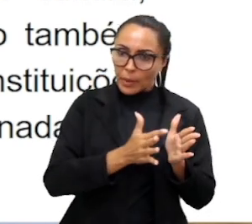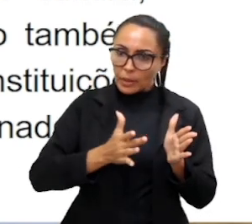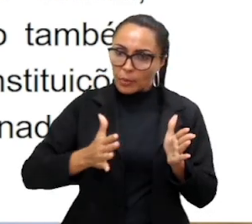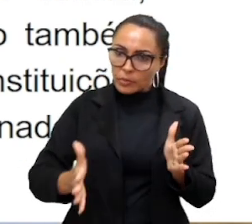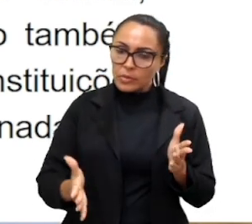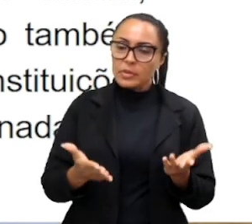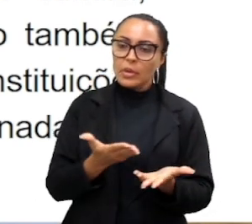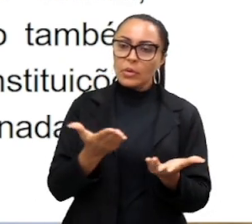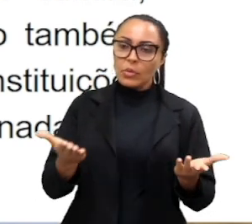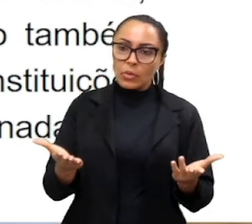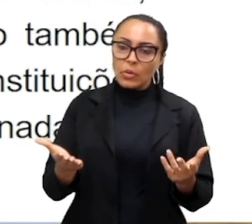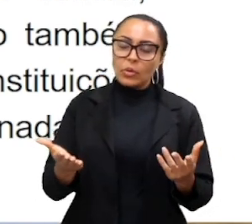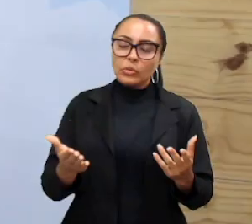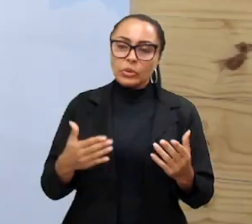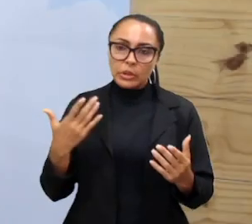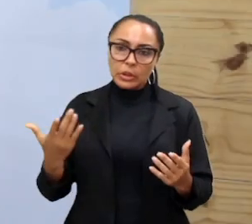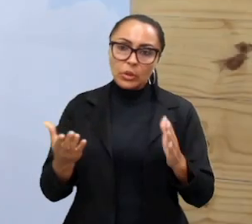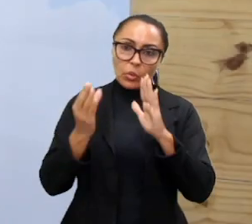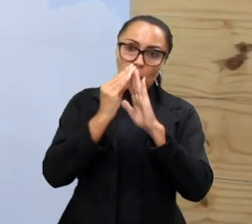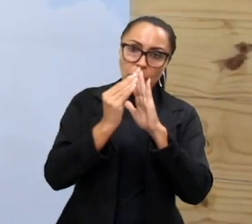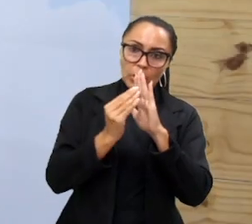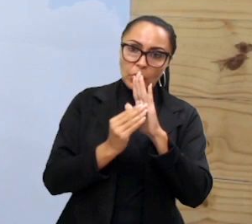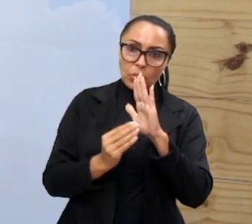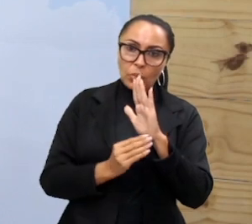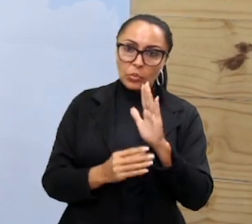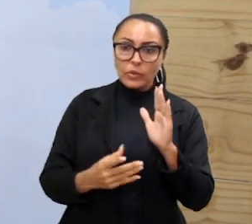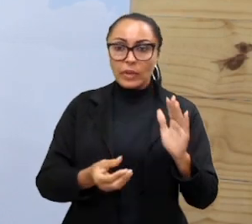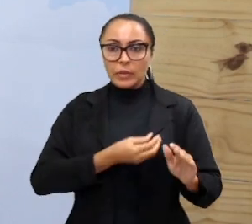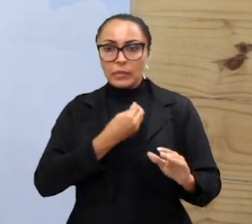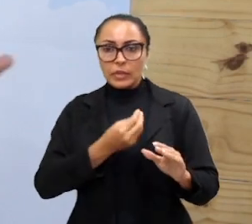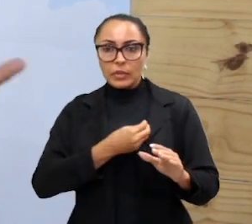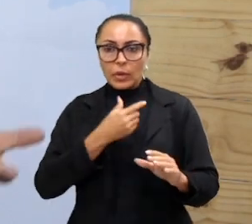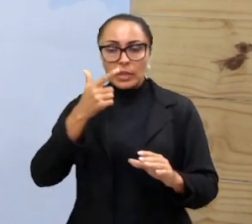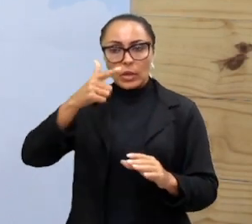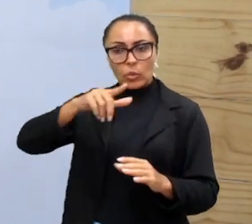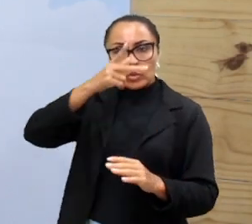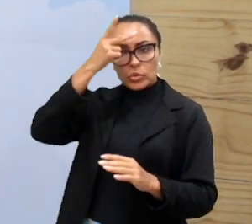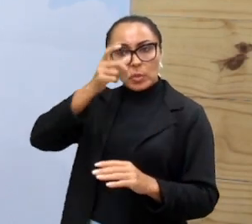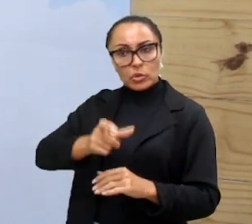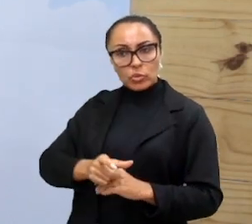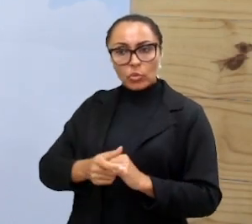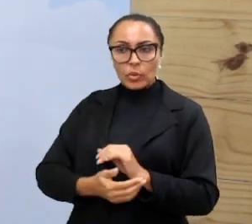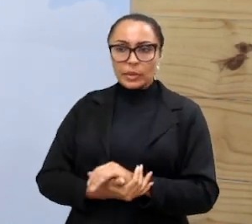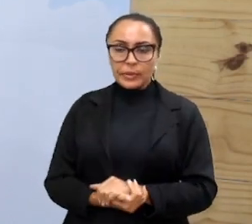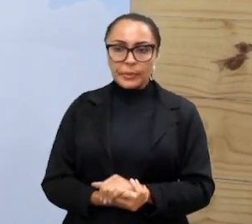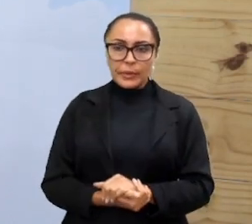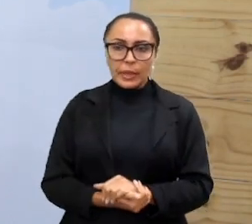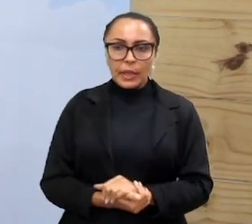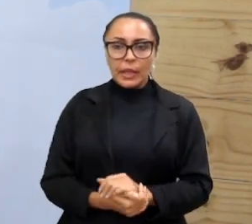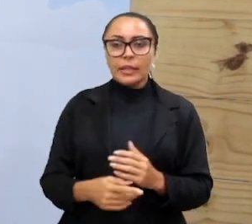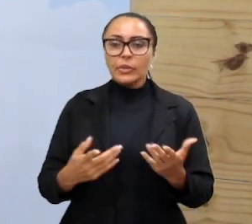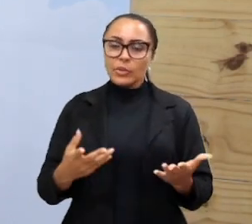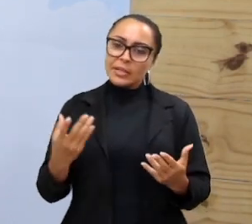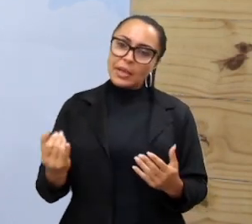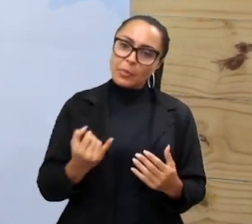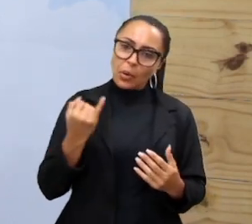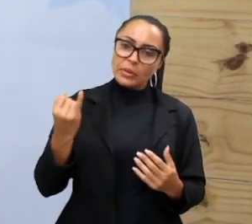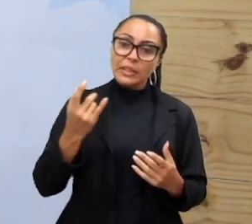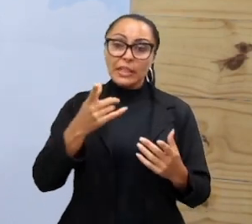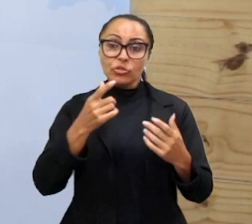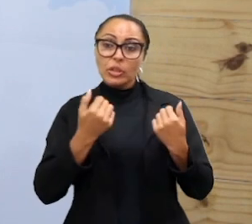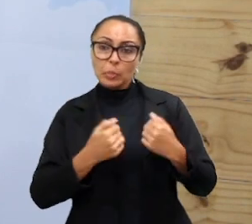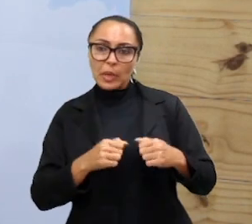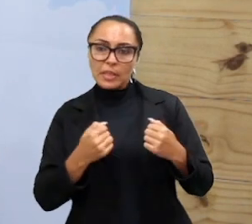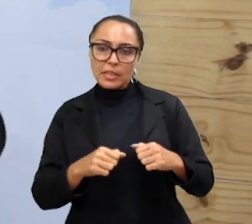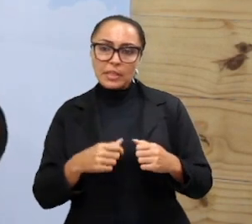esse conteúdo vai chegar na vida das outras pessoas, né? Então, são pontos significativos que a gente precisa olhar